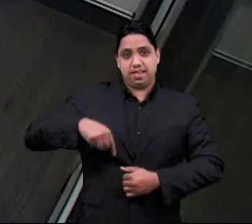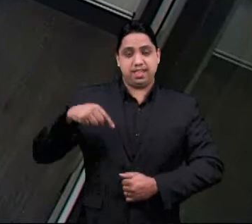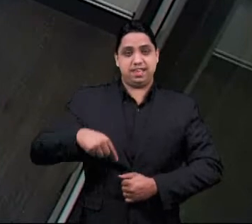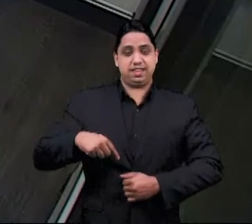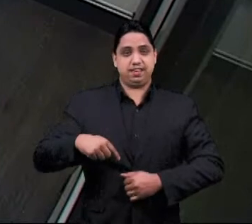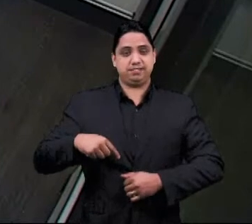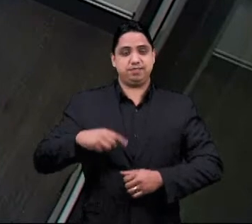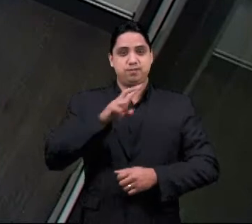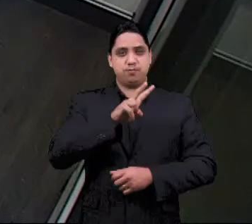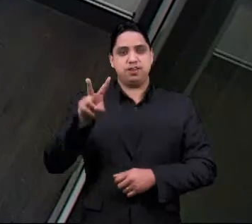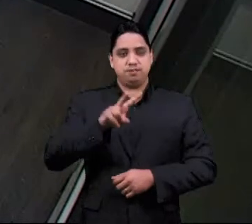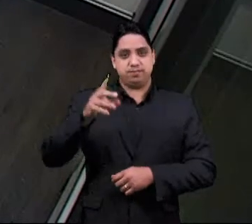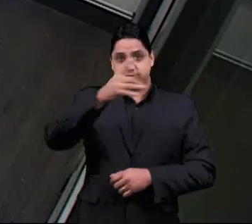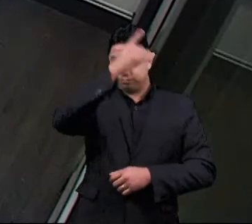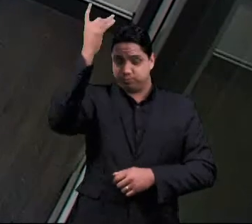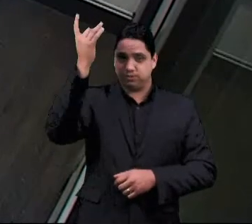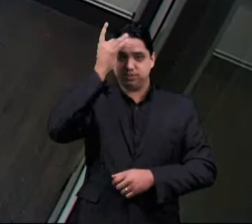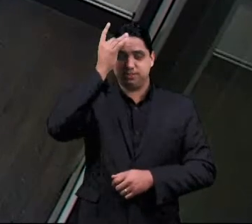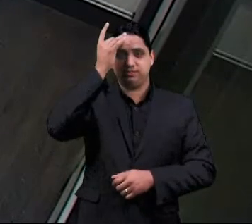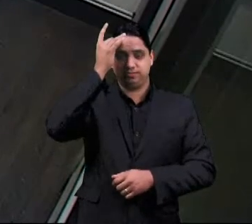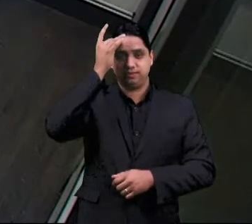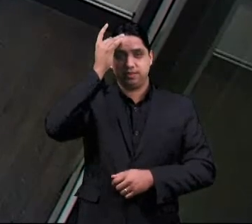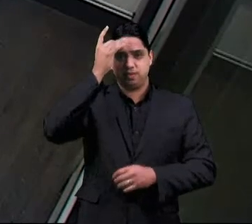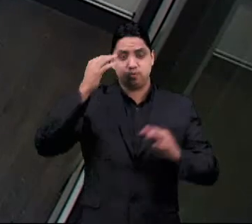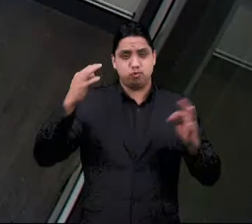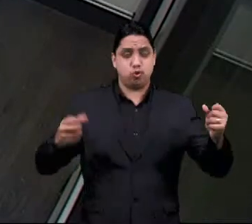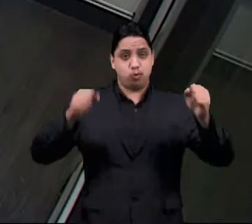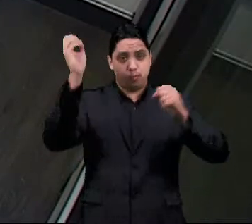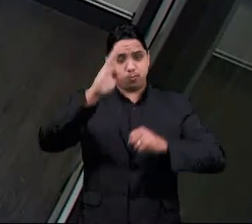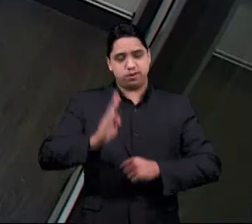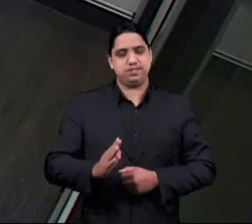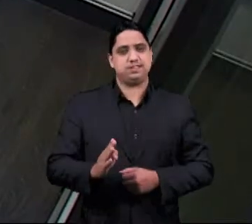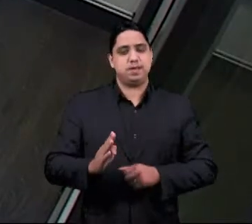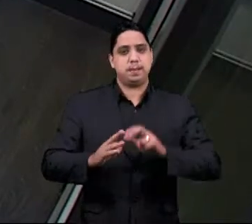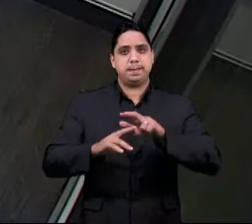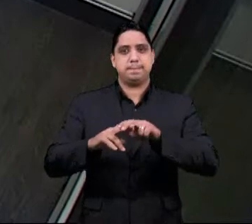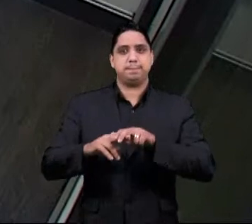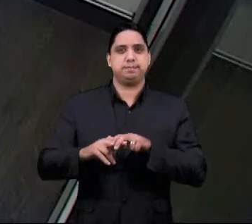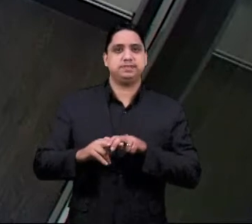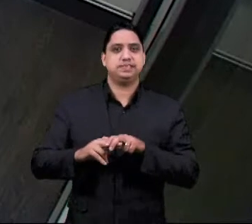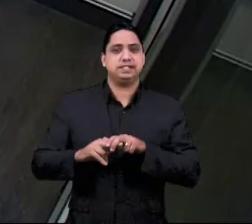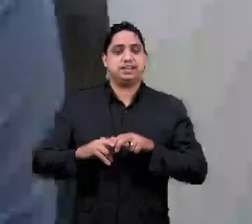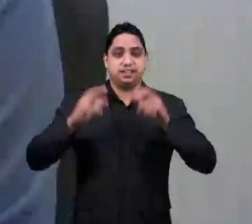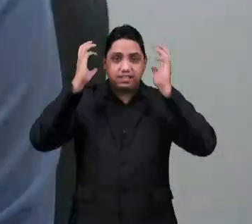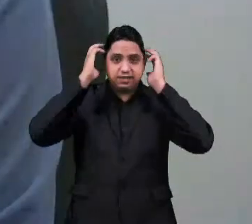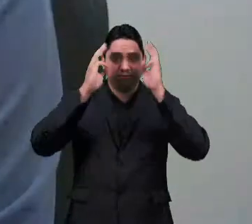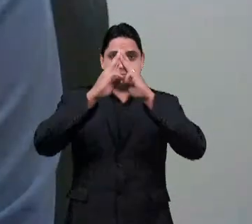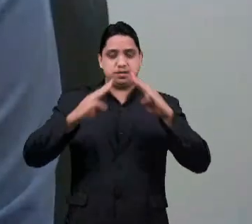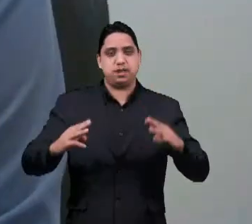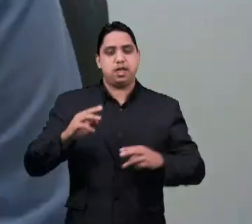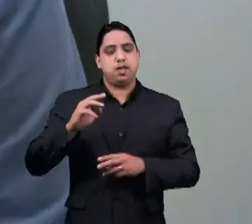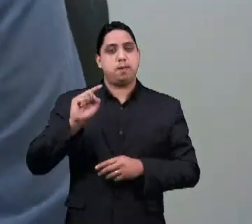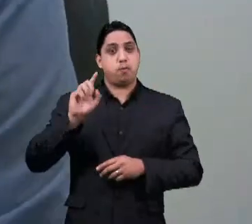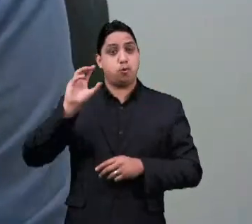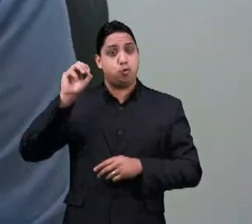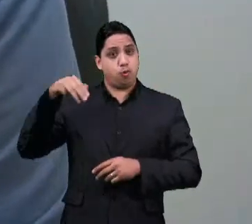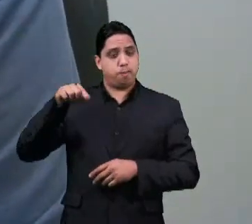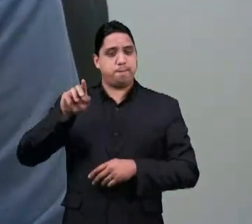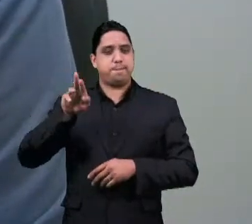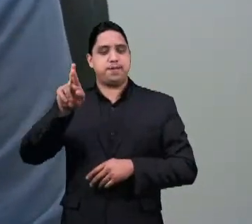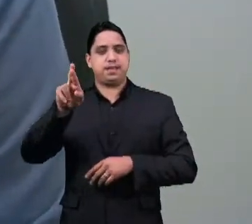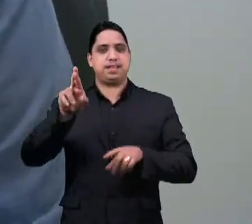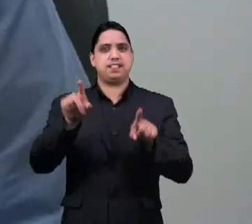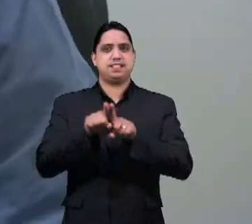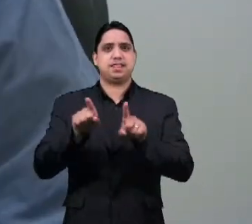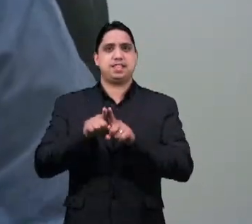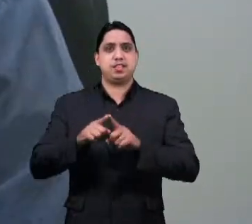estúdios aqui em Vila Velha, no Espírito Santo, para todo o Brasil, pelo portal radiomanaim.com.br e também